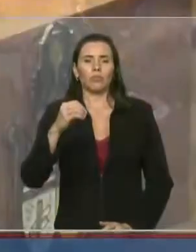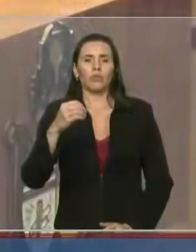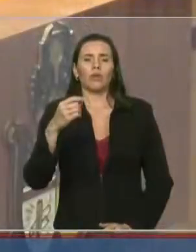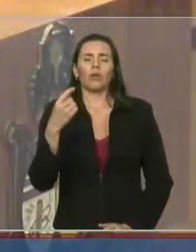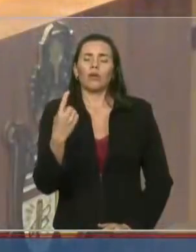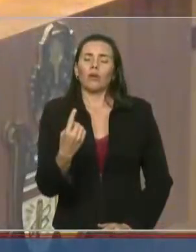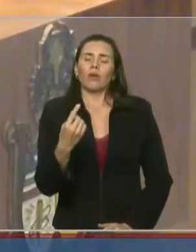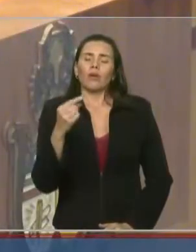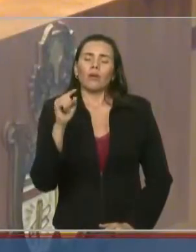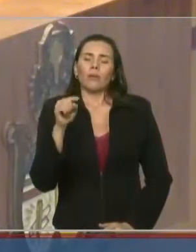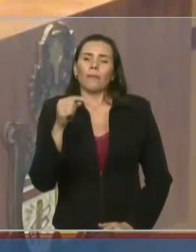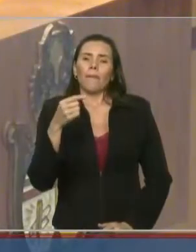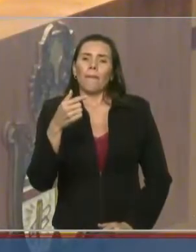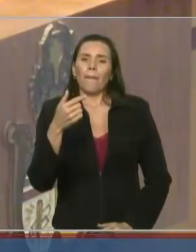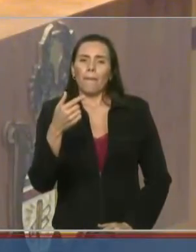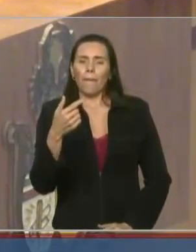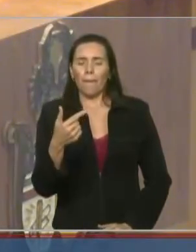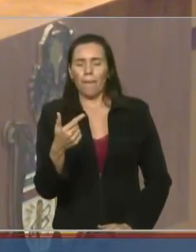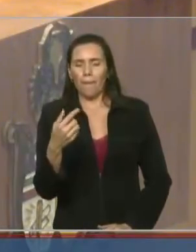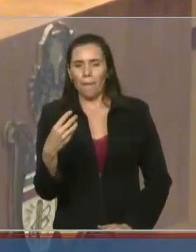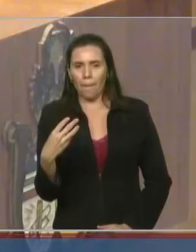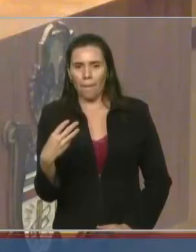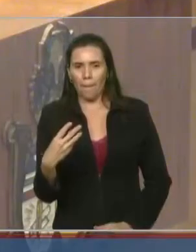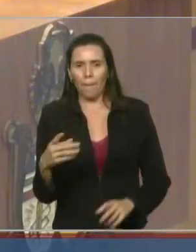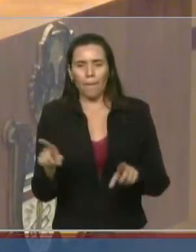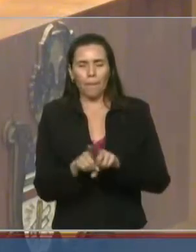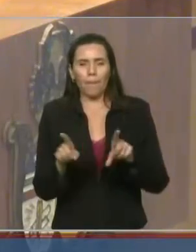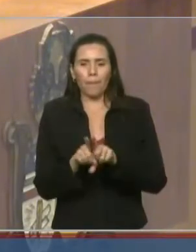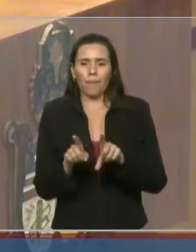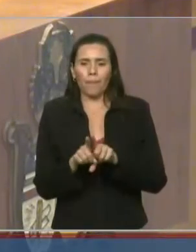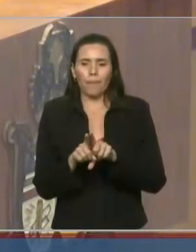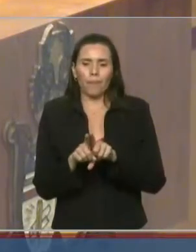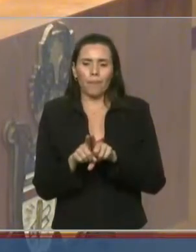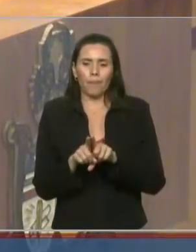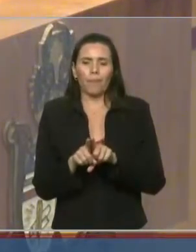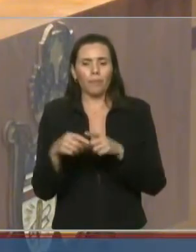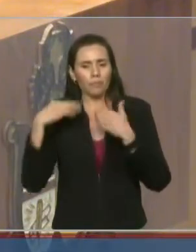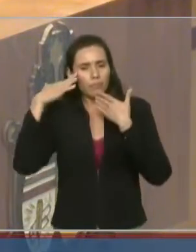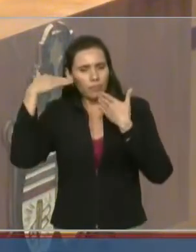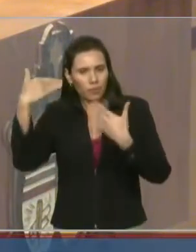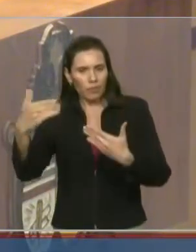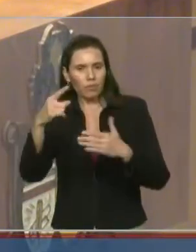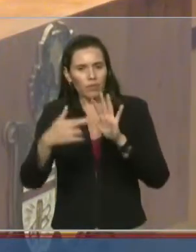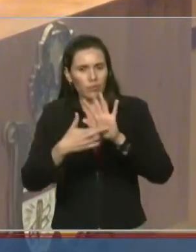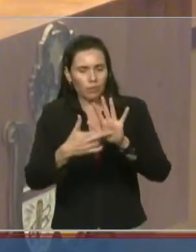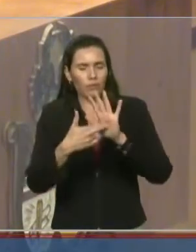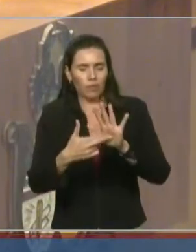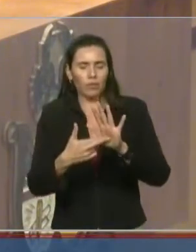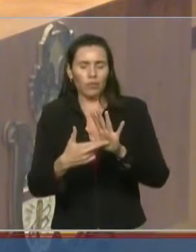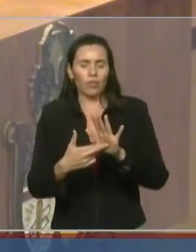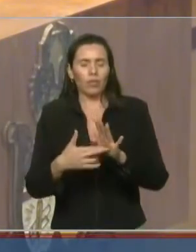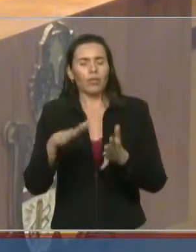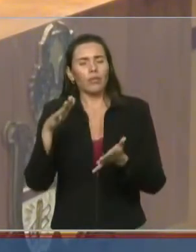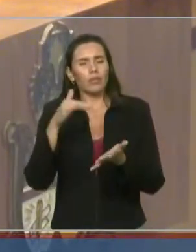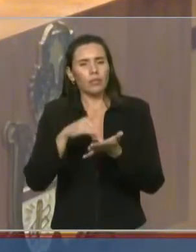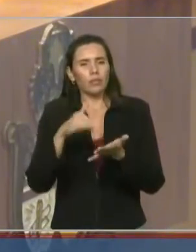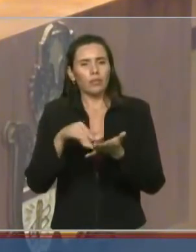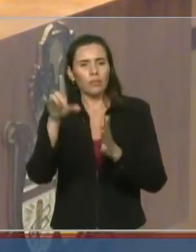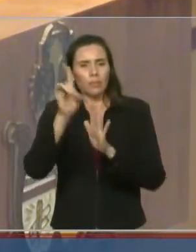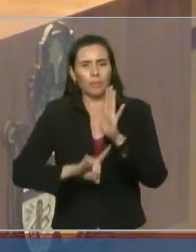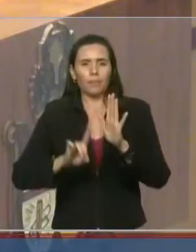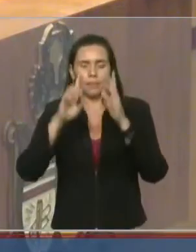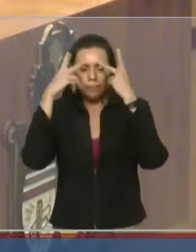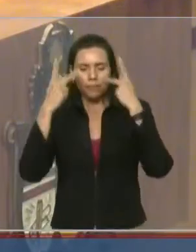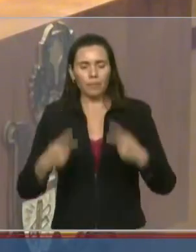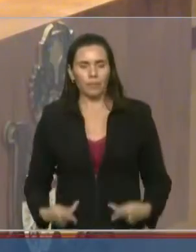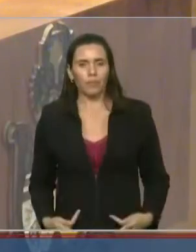Obrigado, Chico Gonçalves, que aqui representa a Secretaria de Direitos Humanos e o governador do Estado. Quero agradecer, mais